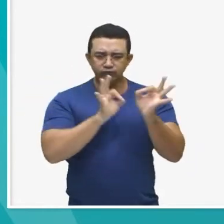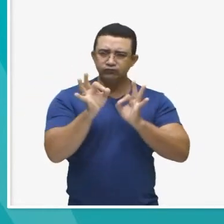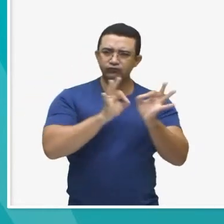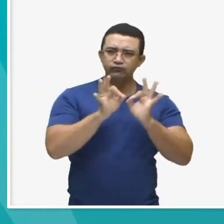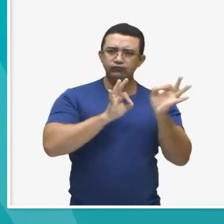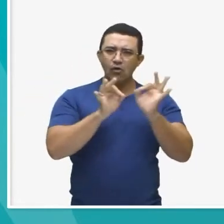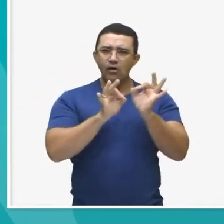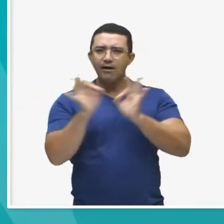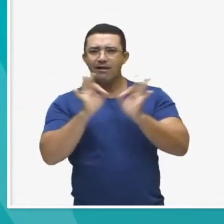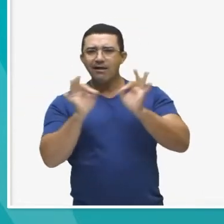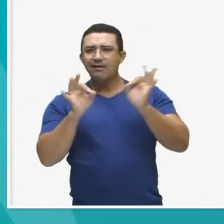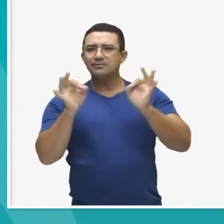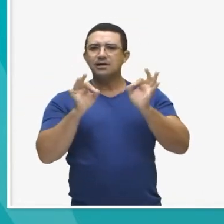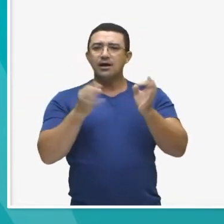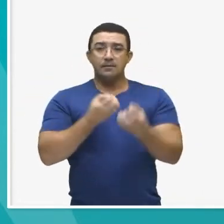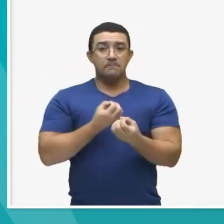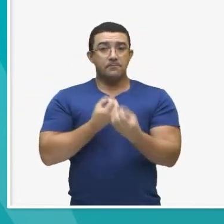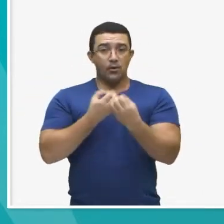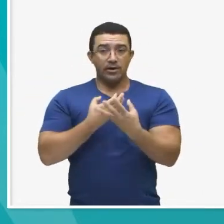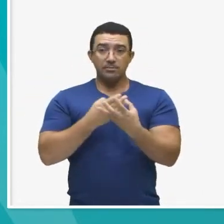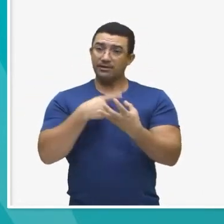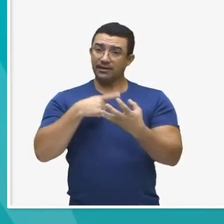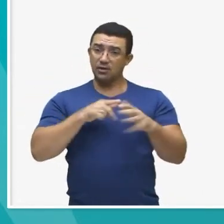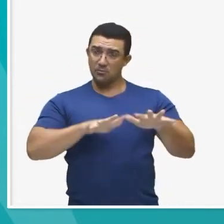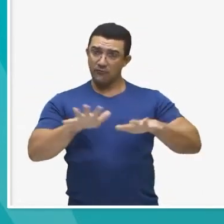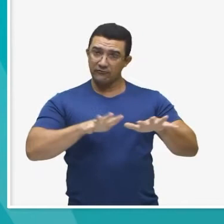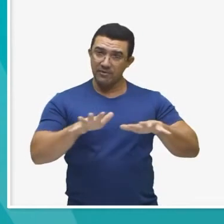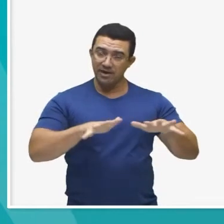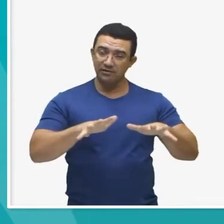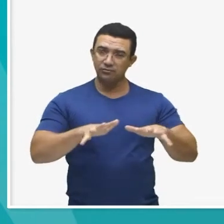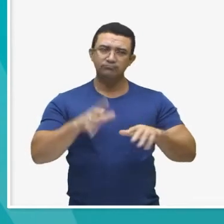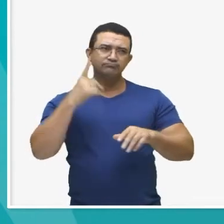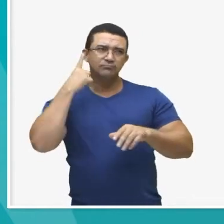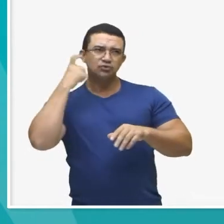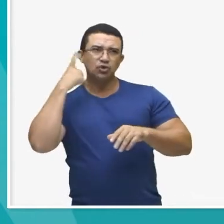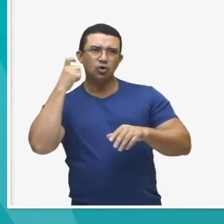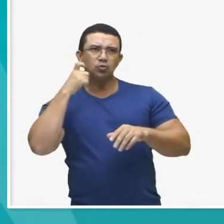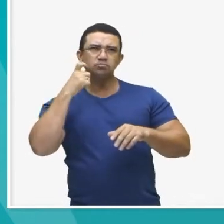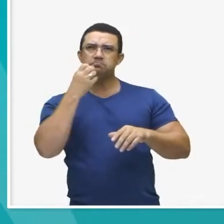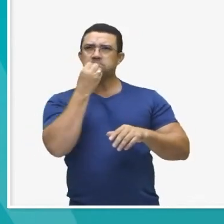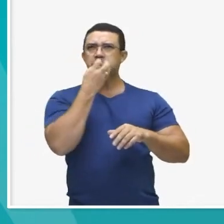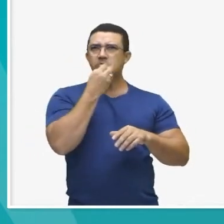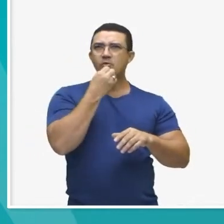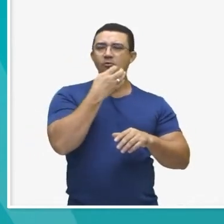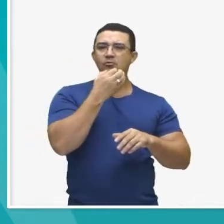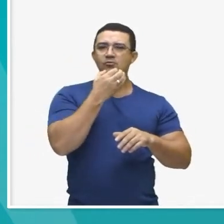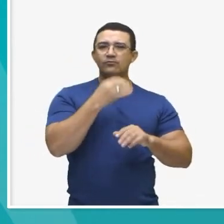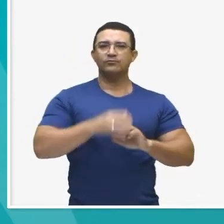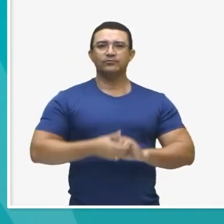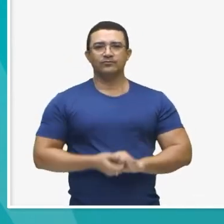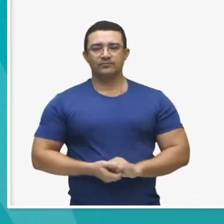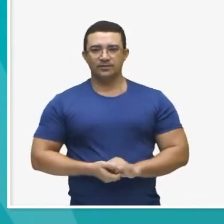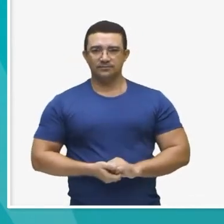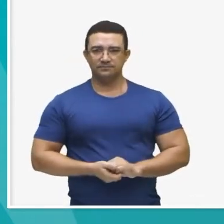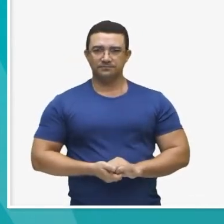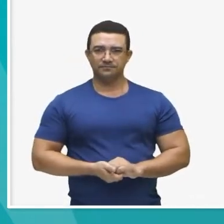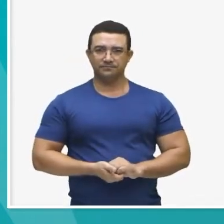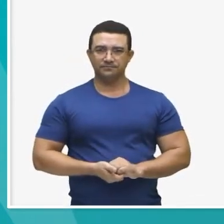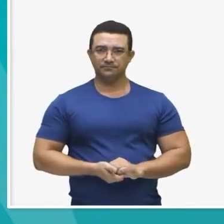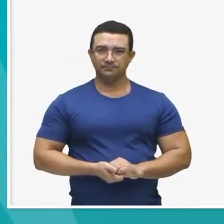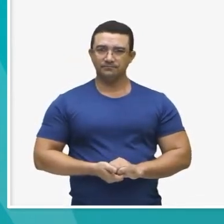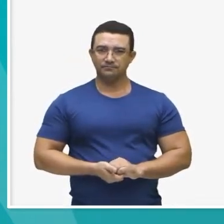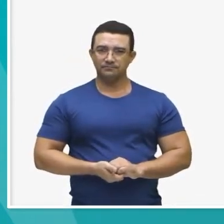um ritmo e uma sonoridade legal para quem ouve o poema, né? O título do nosso poema é